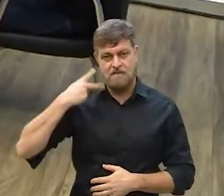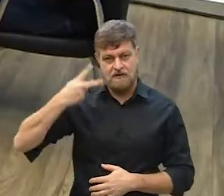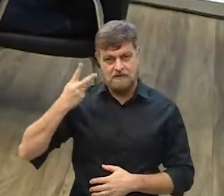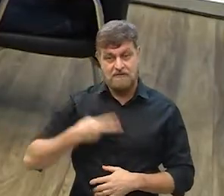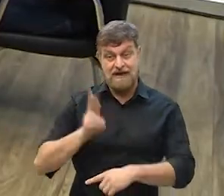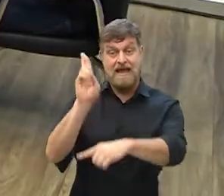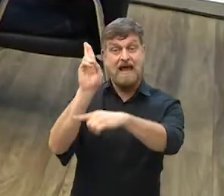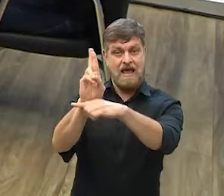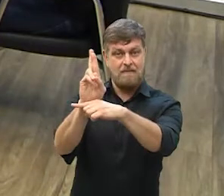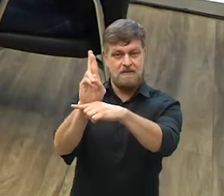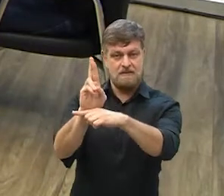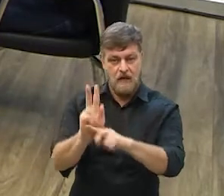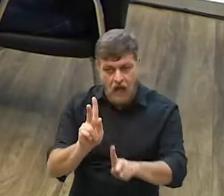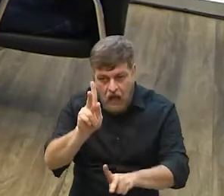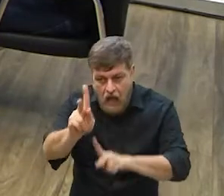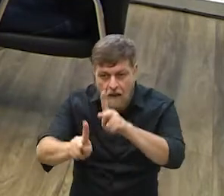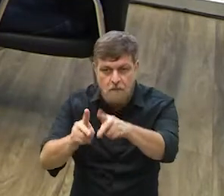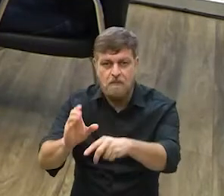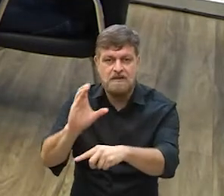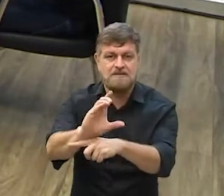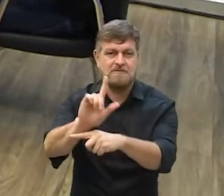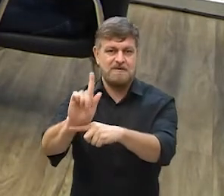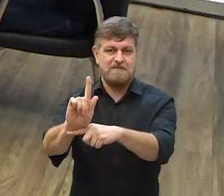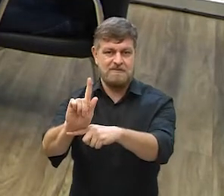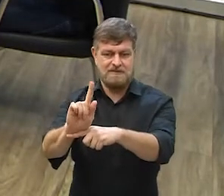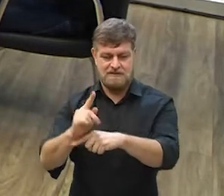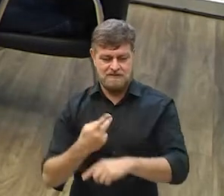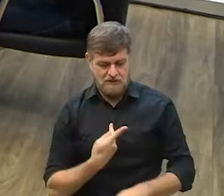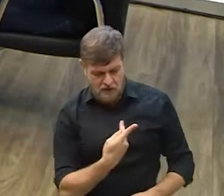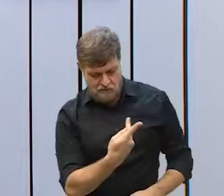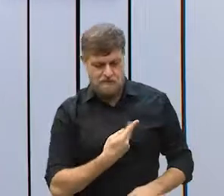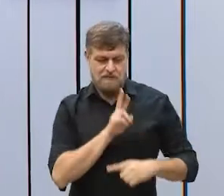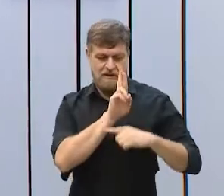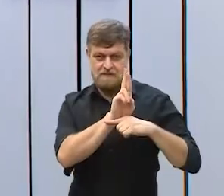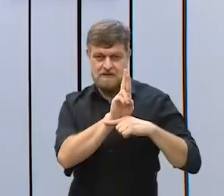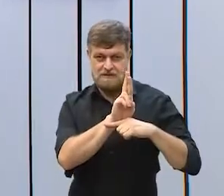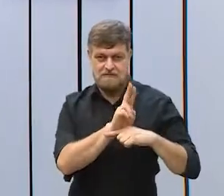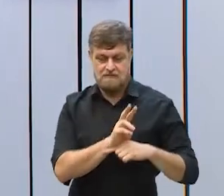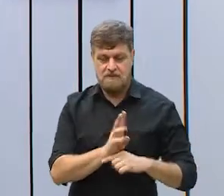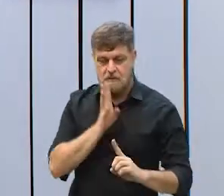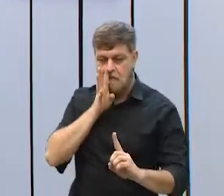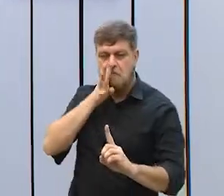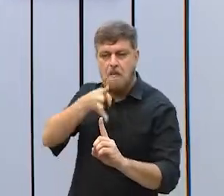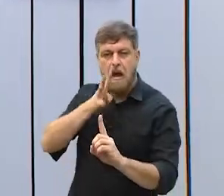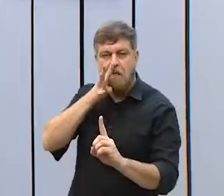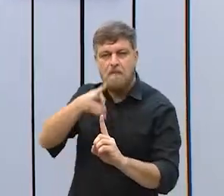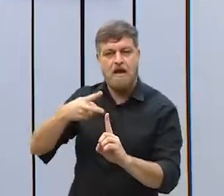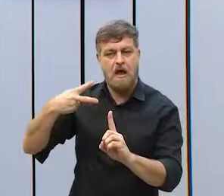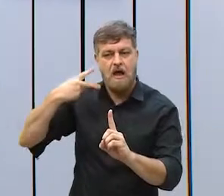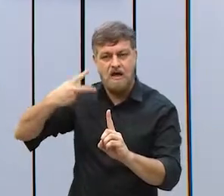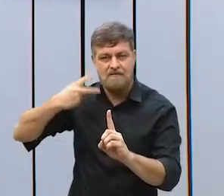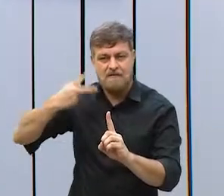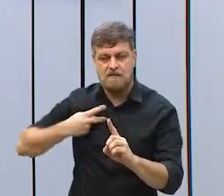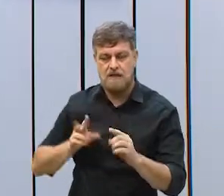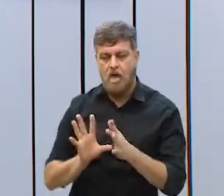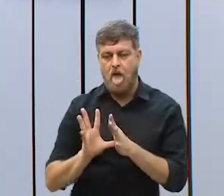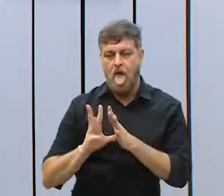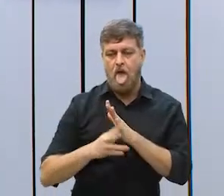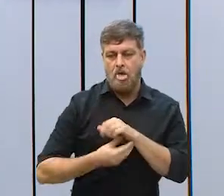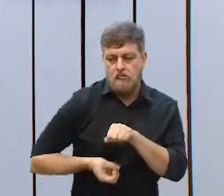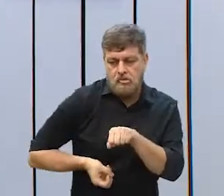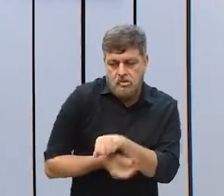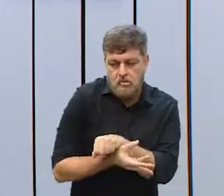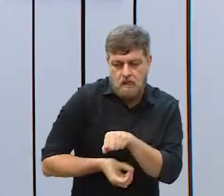representamos toda uma parcela da população. Então, quando se fala mal de um vereador, ou cai em corrupção, ou cai em